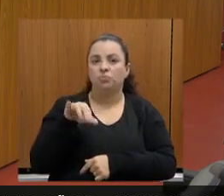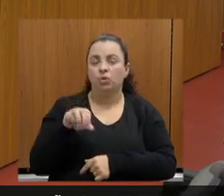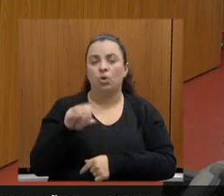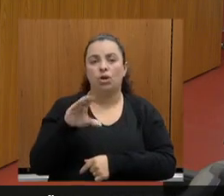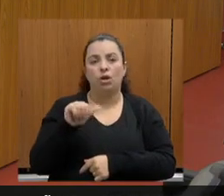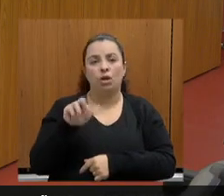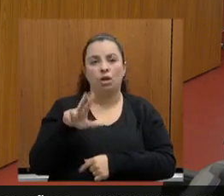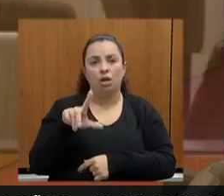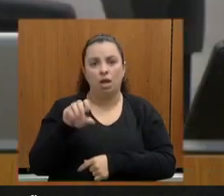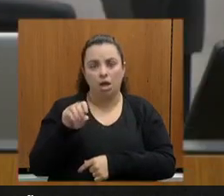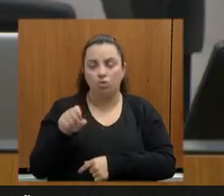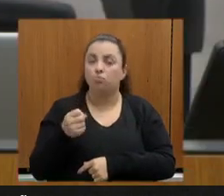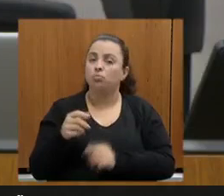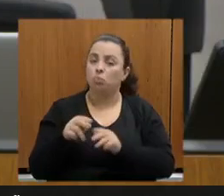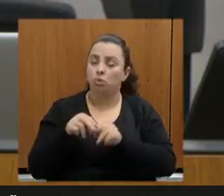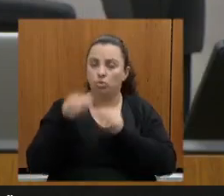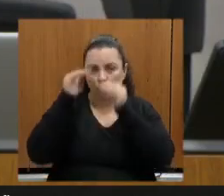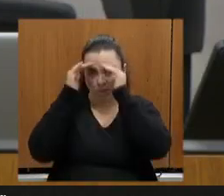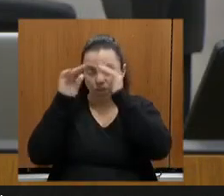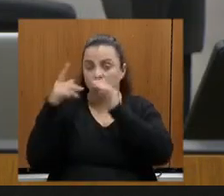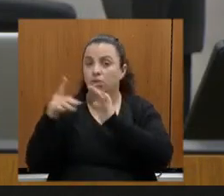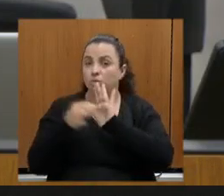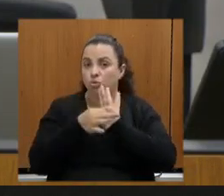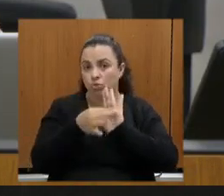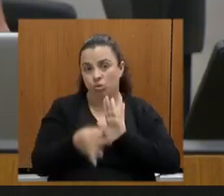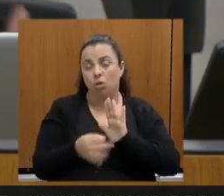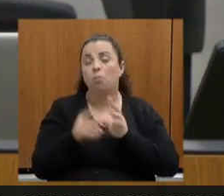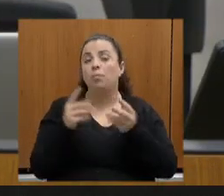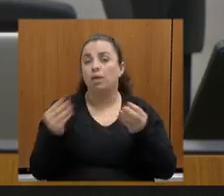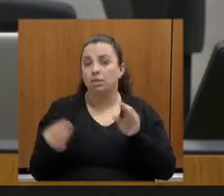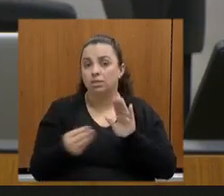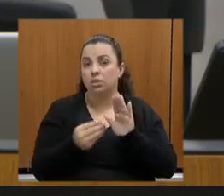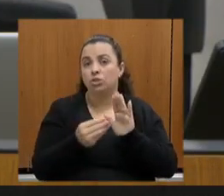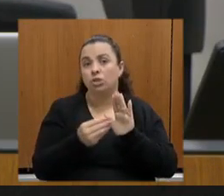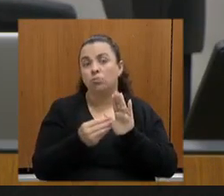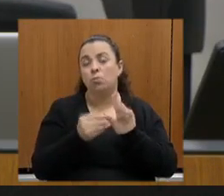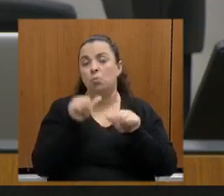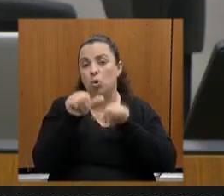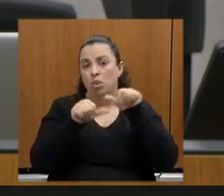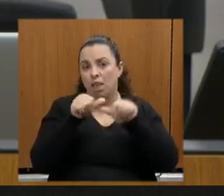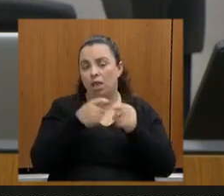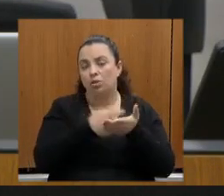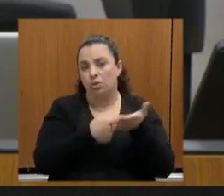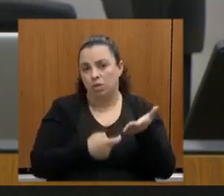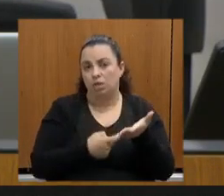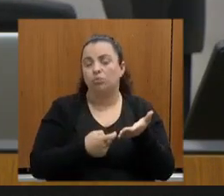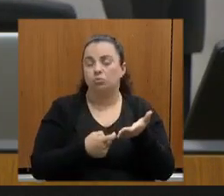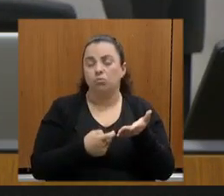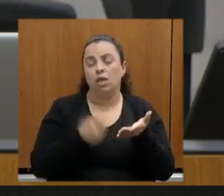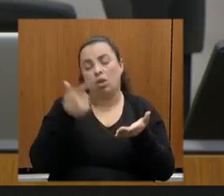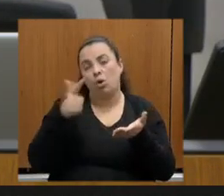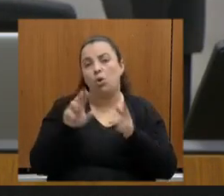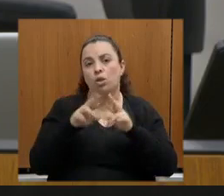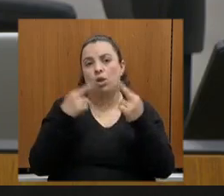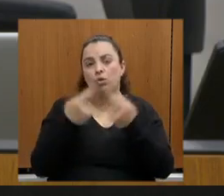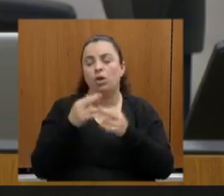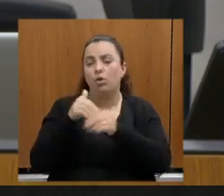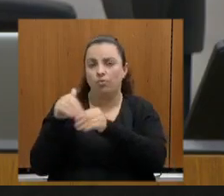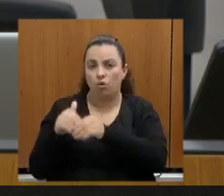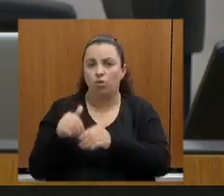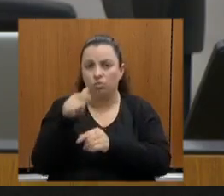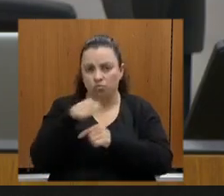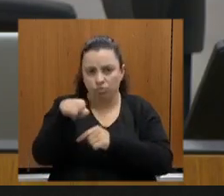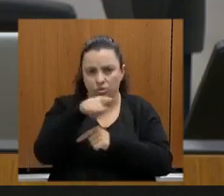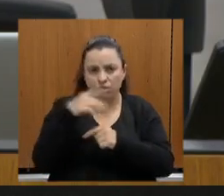a sugestão do senhor também para que seja colocado no outra reunião vocês concordam os